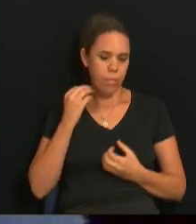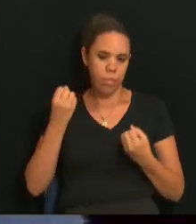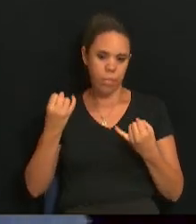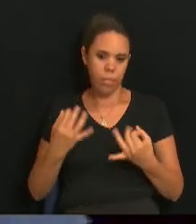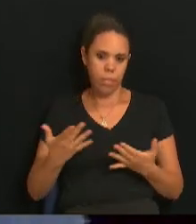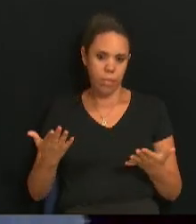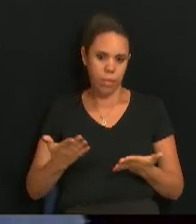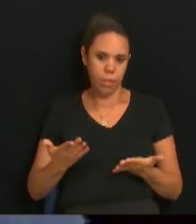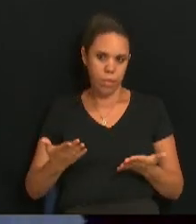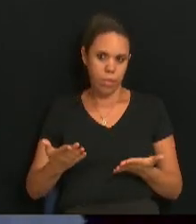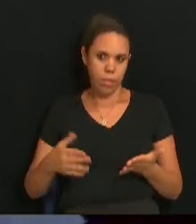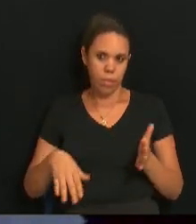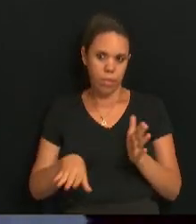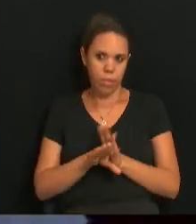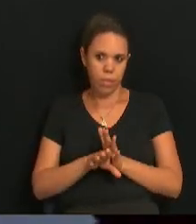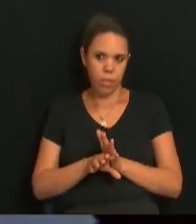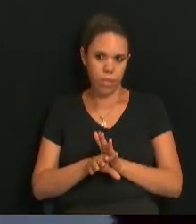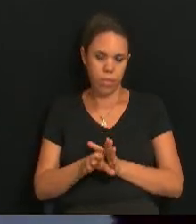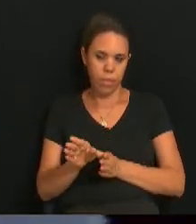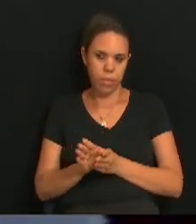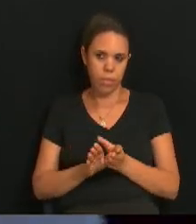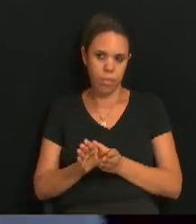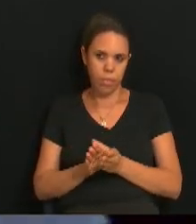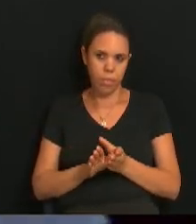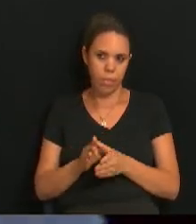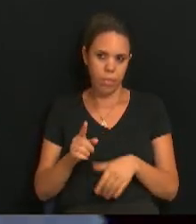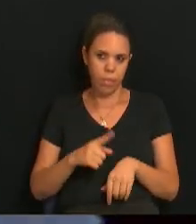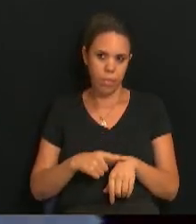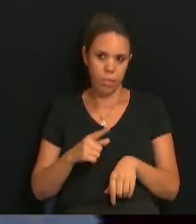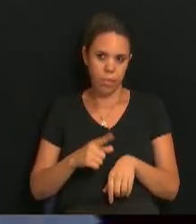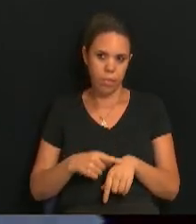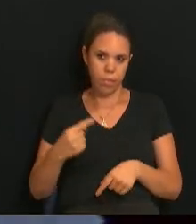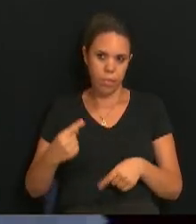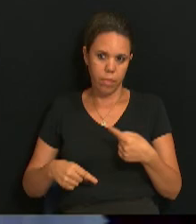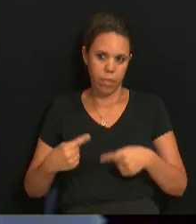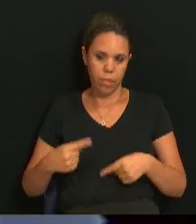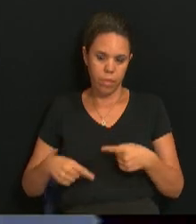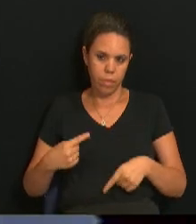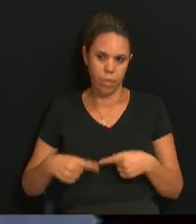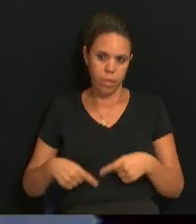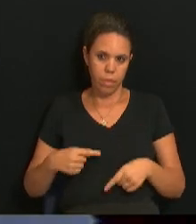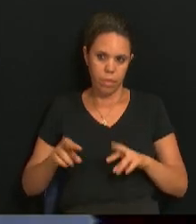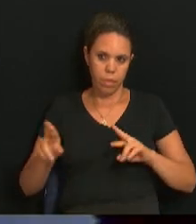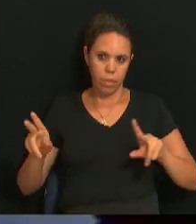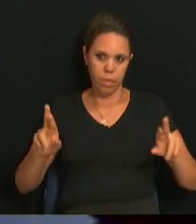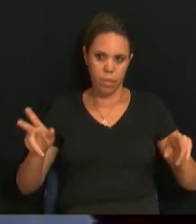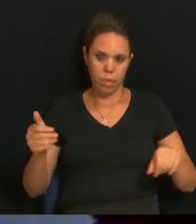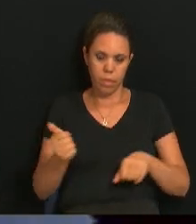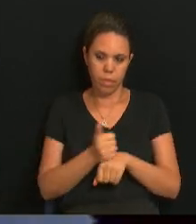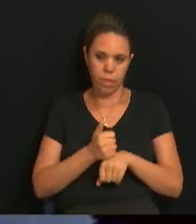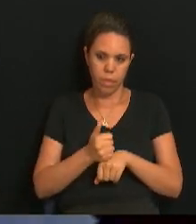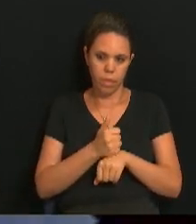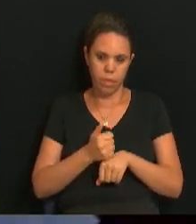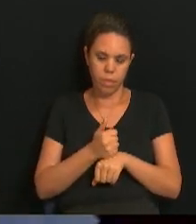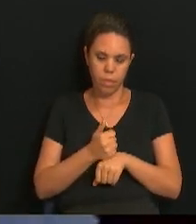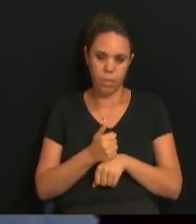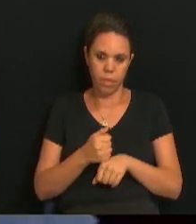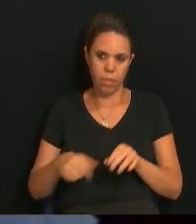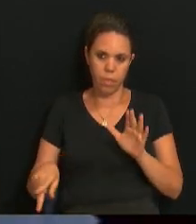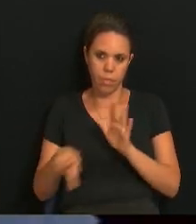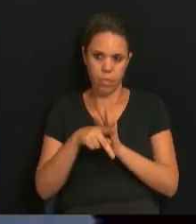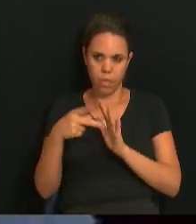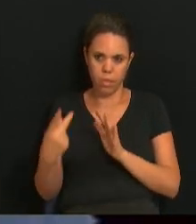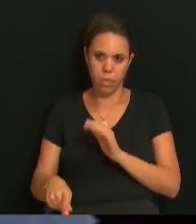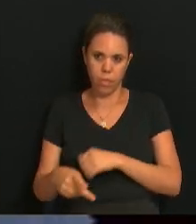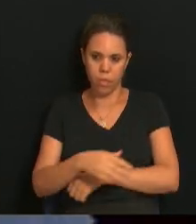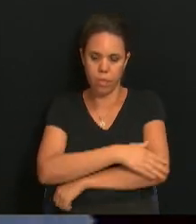precisam chegar nesses conselhos, e é um momento também de politização, com que os diferentes segmentos que compõem esses conselhos se apropriem também